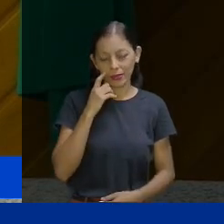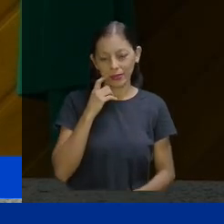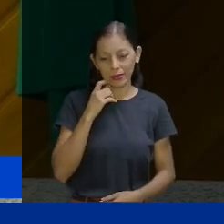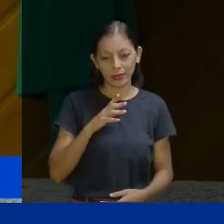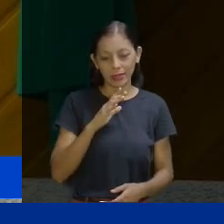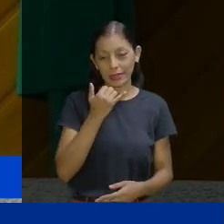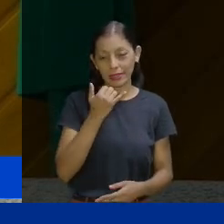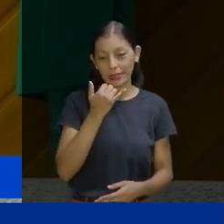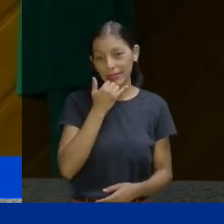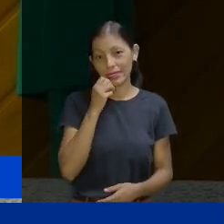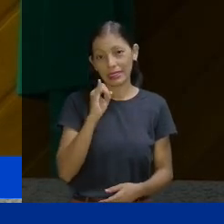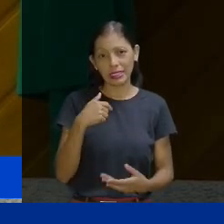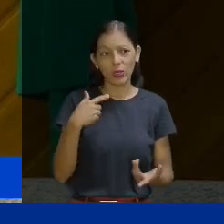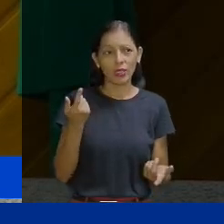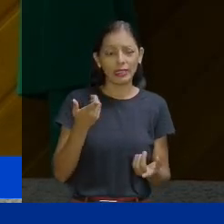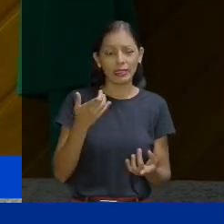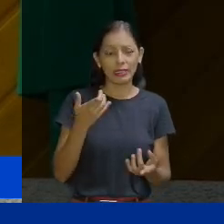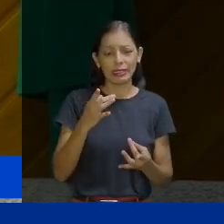a